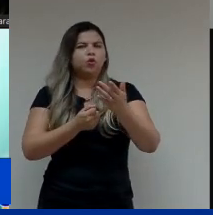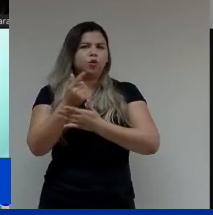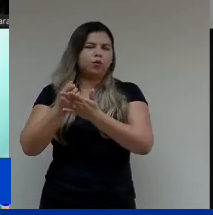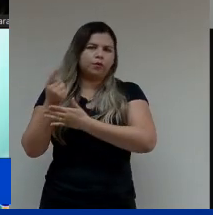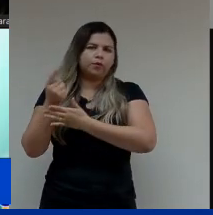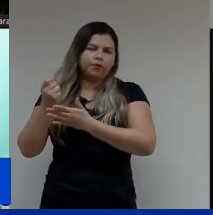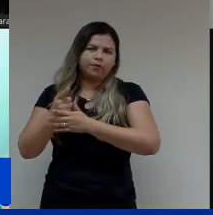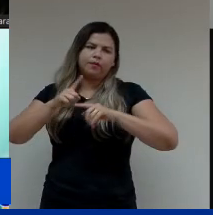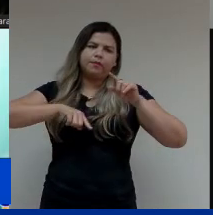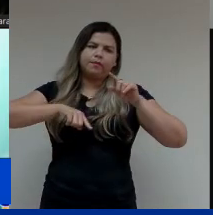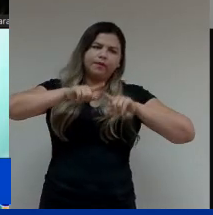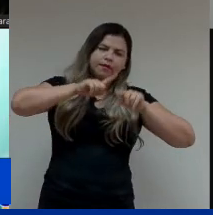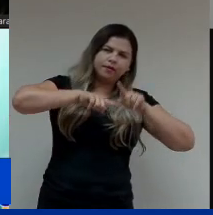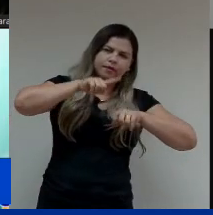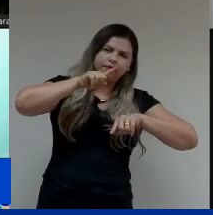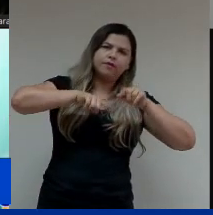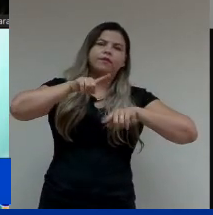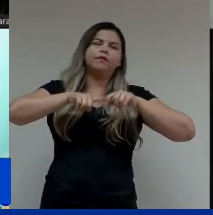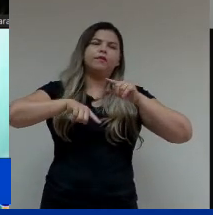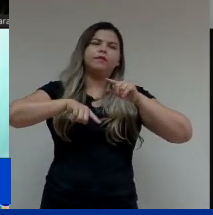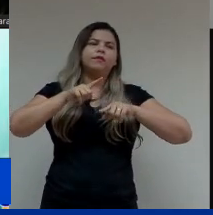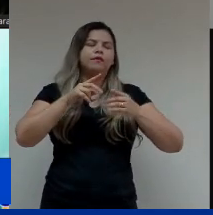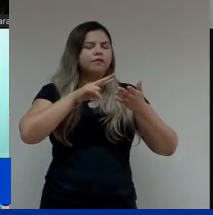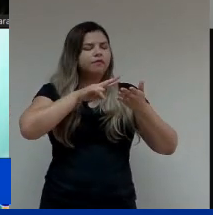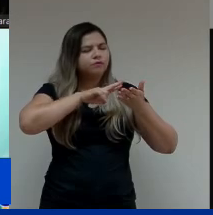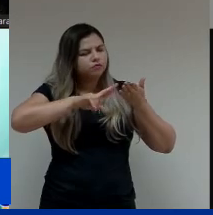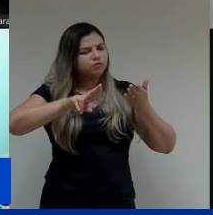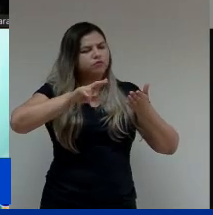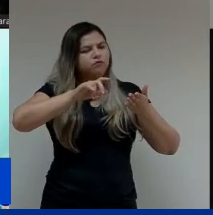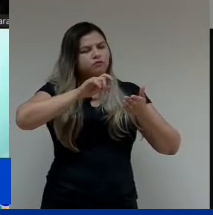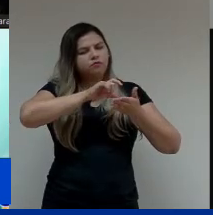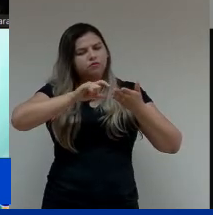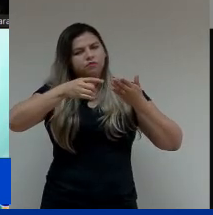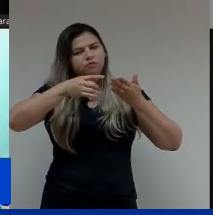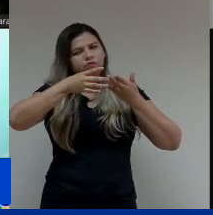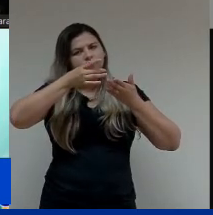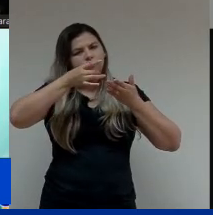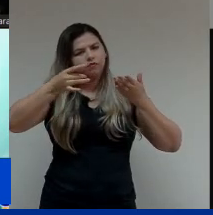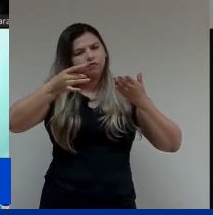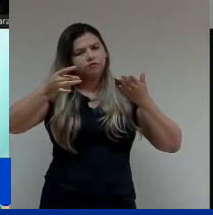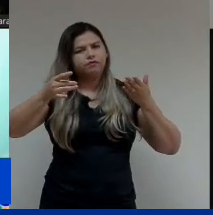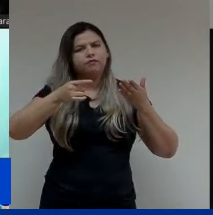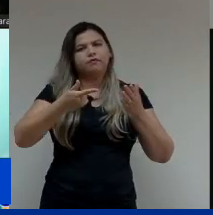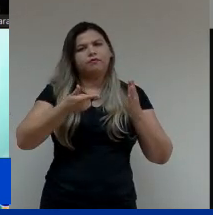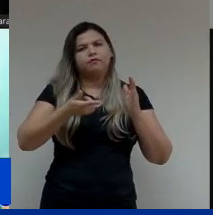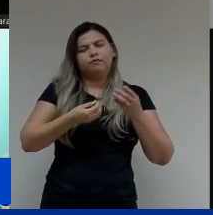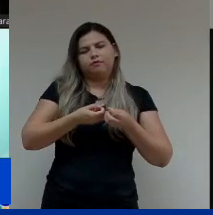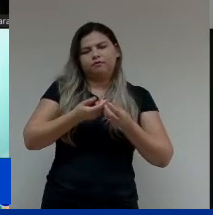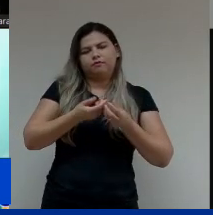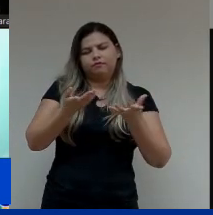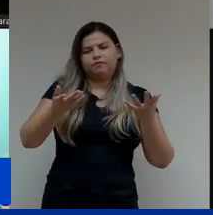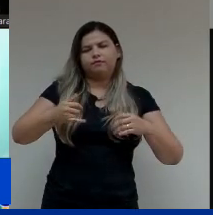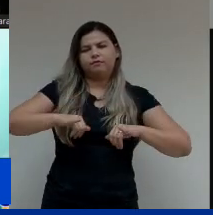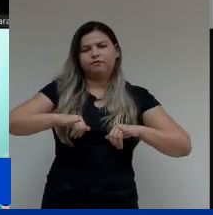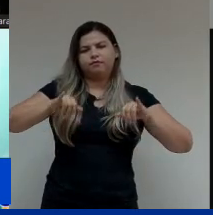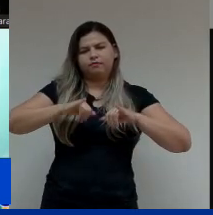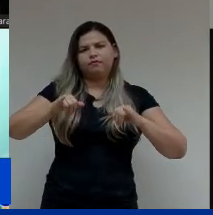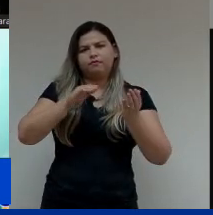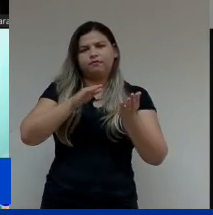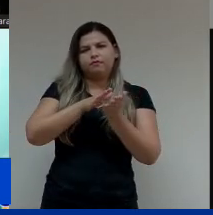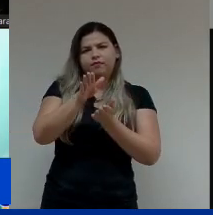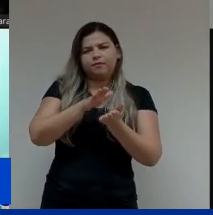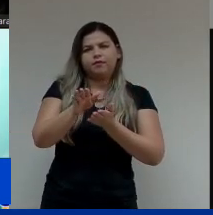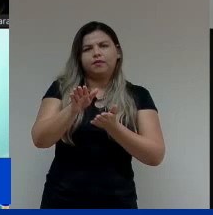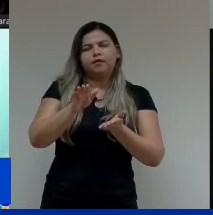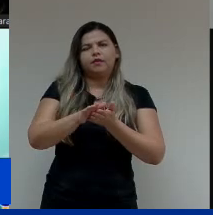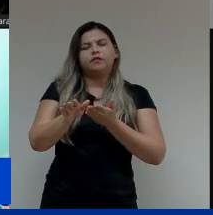adquiridos, incluindo a especificação das unidades de publicidades impressas e adesivas, possuem valores compatíveis